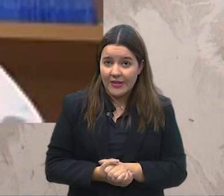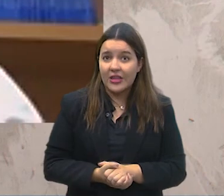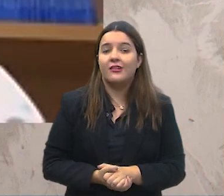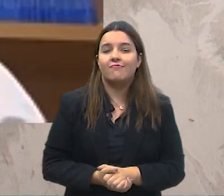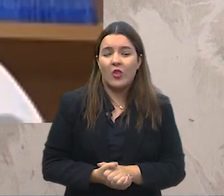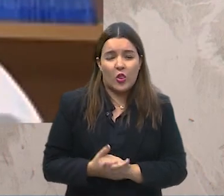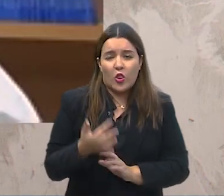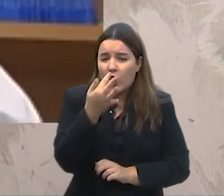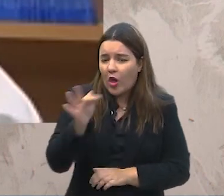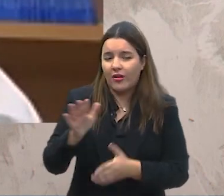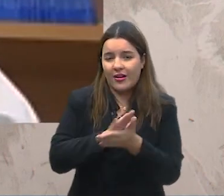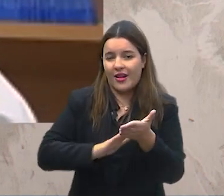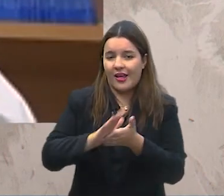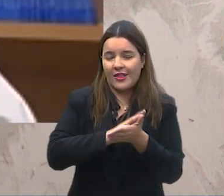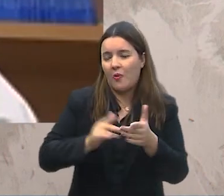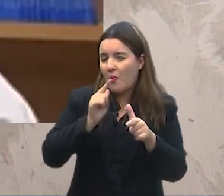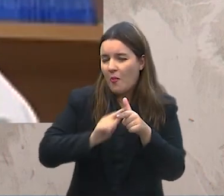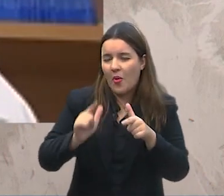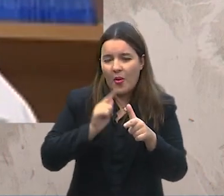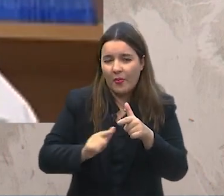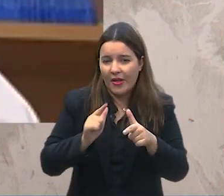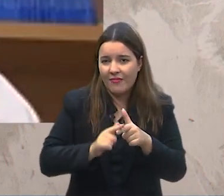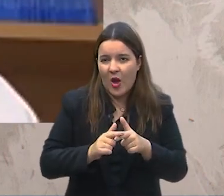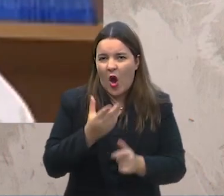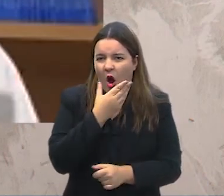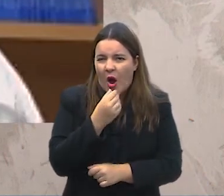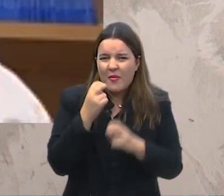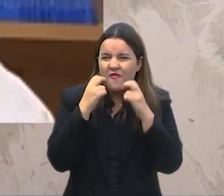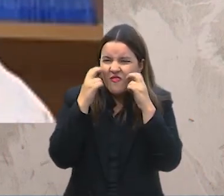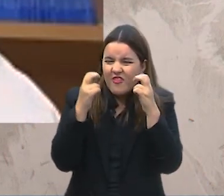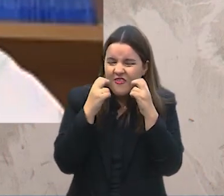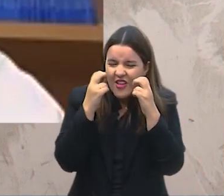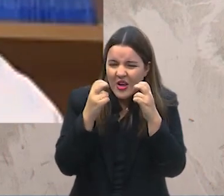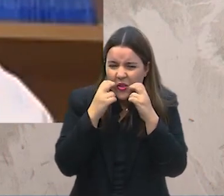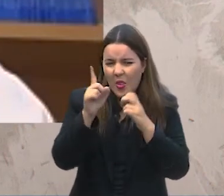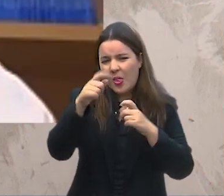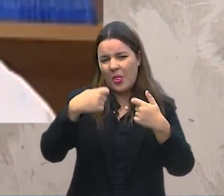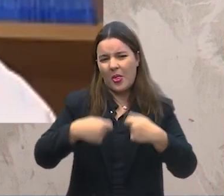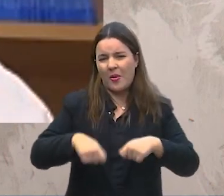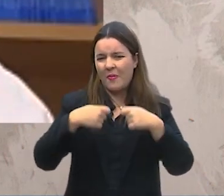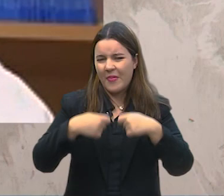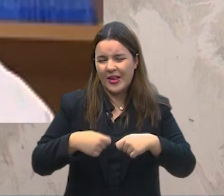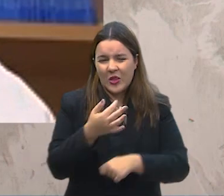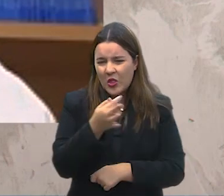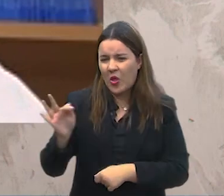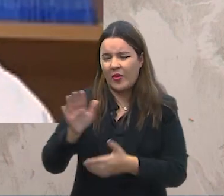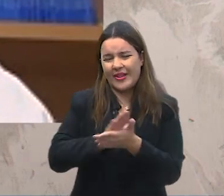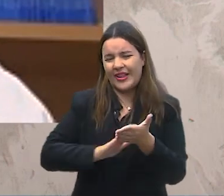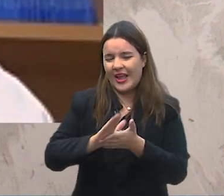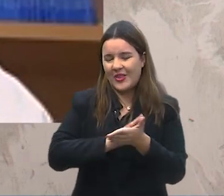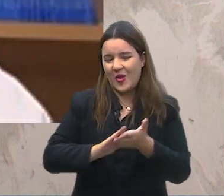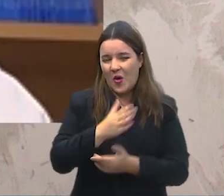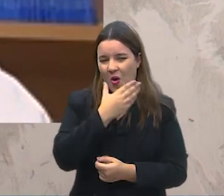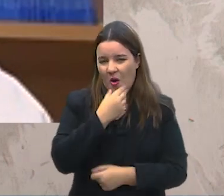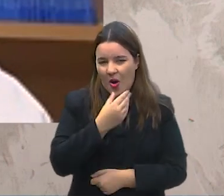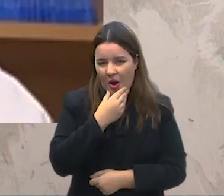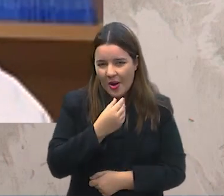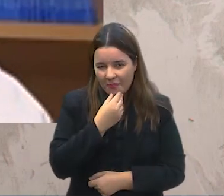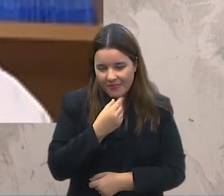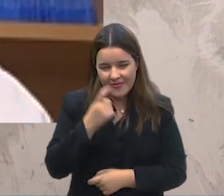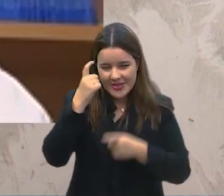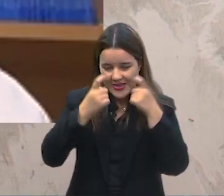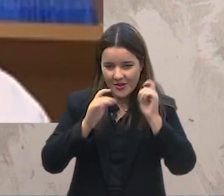fortuita e realmente não causa qualquer constrangimento, dor ou qualquer ferimento para o indivíduo que vai ser